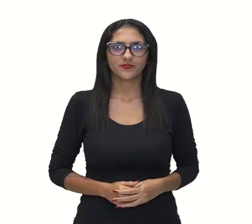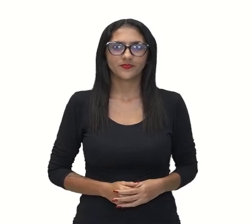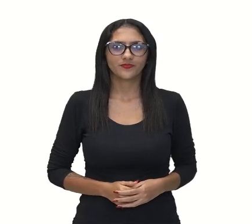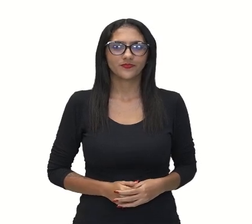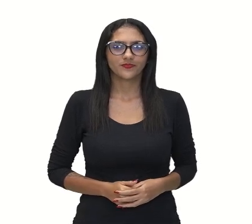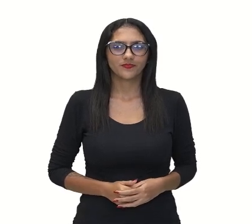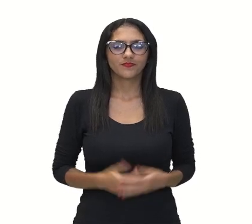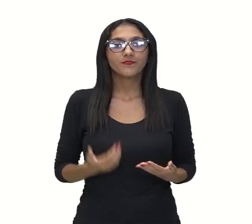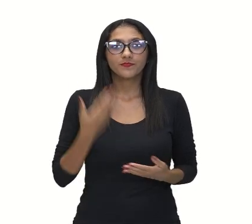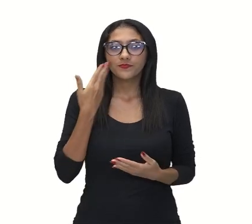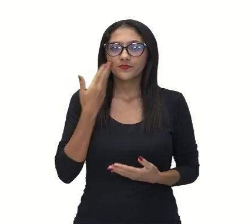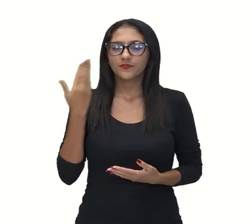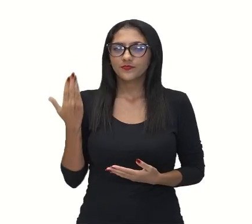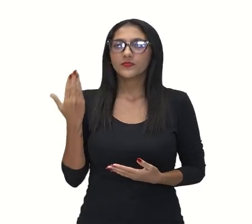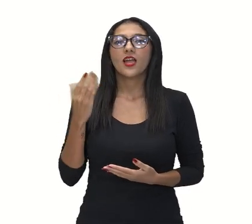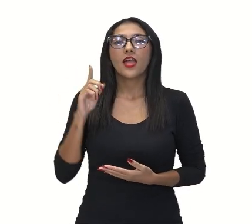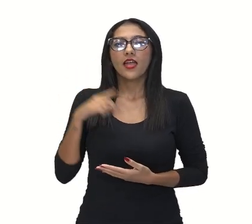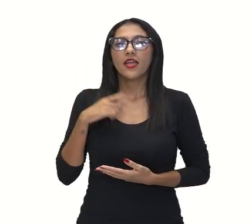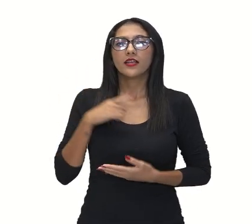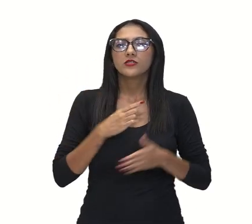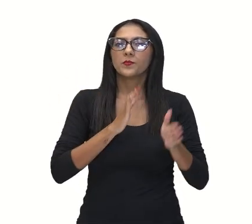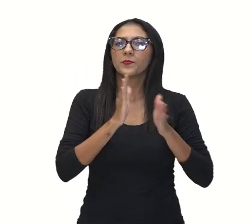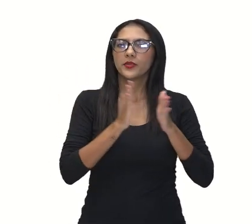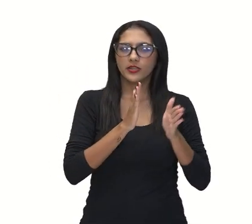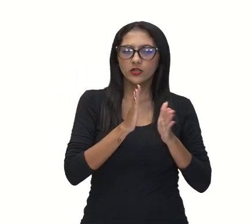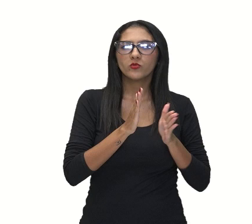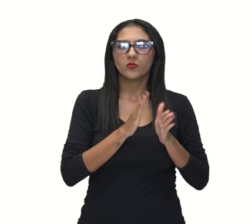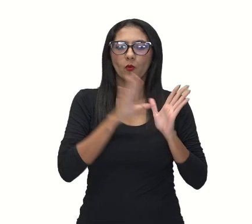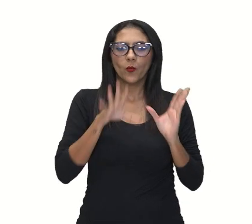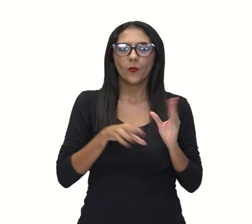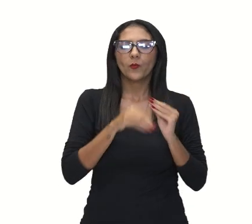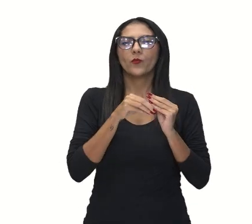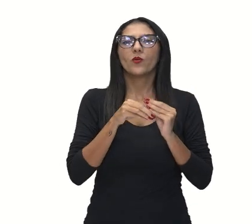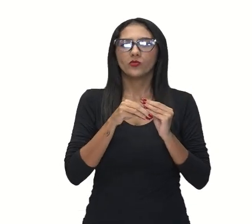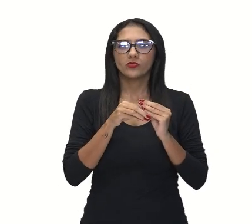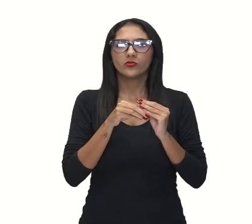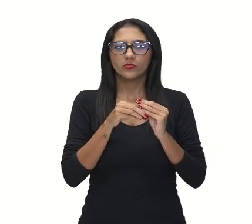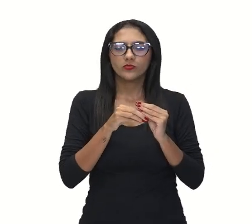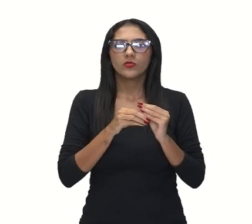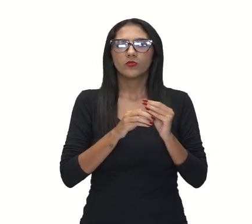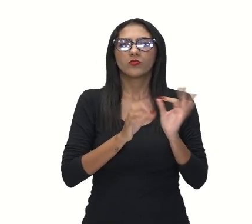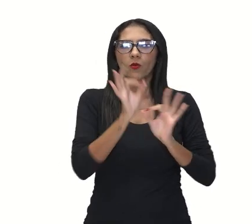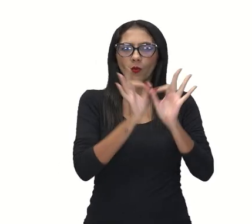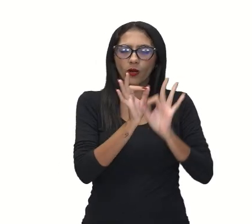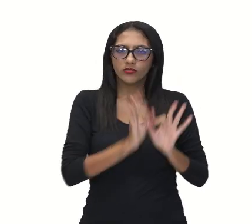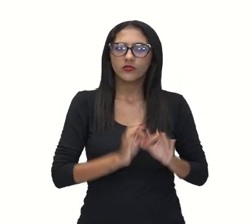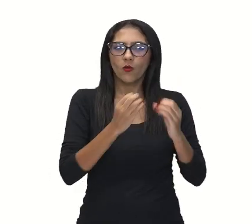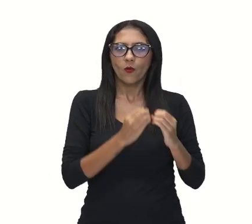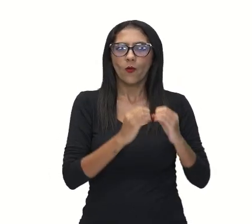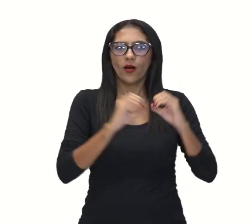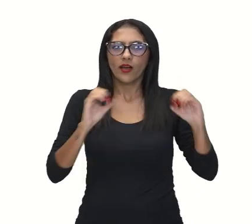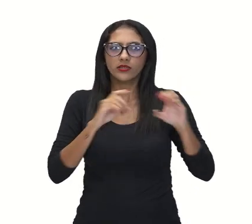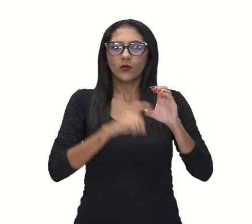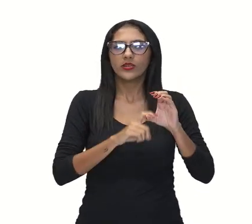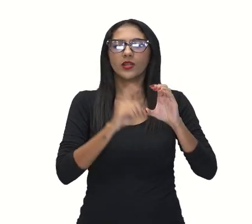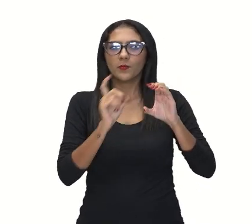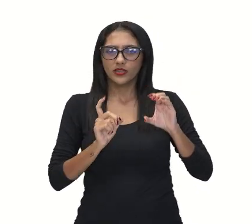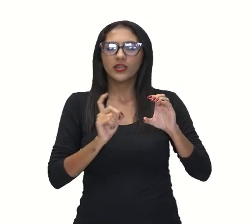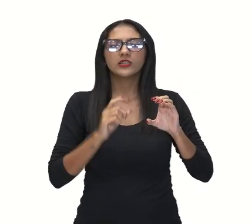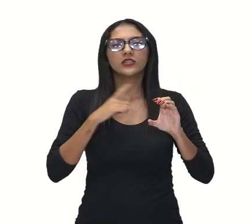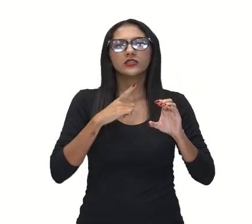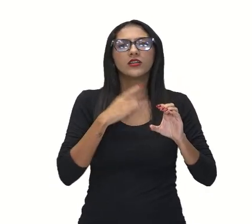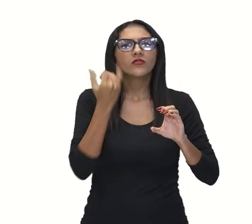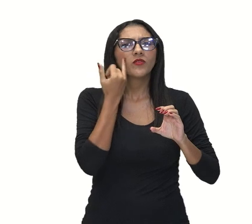Aqui, pessoal, esse período composto por coordenação com orações independentes, observem, eu tenho